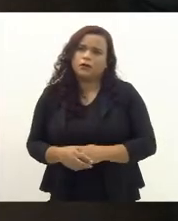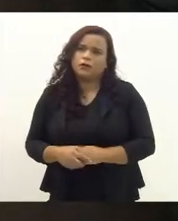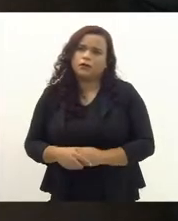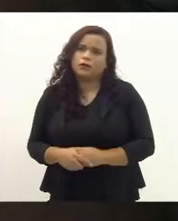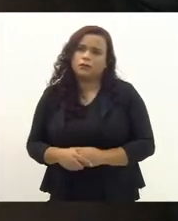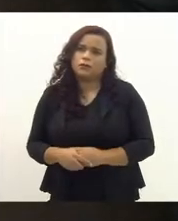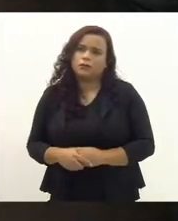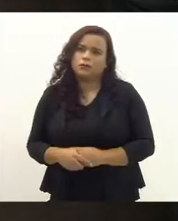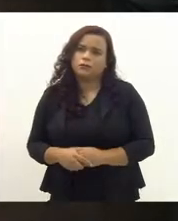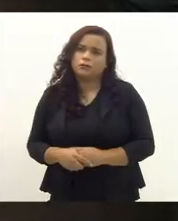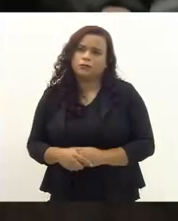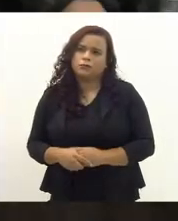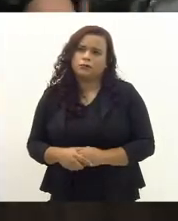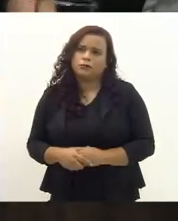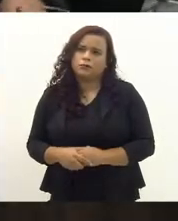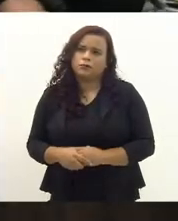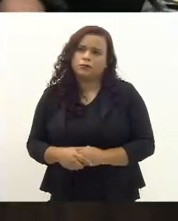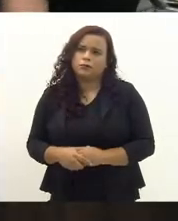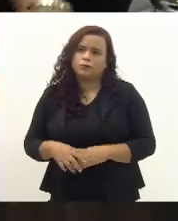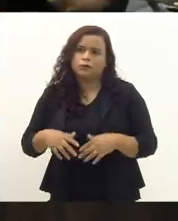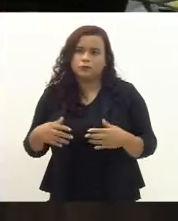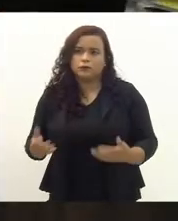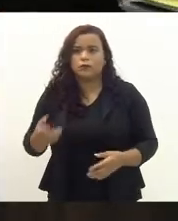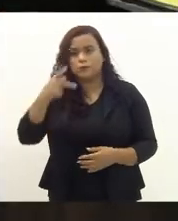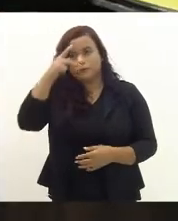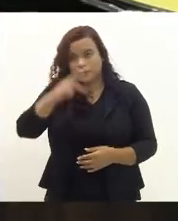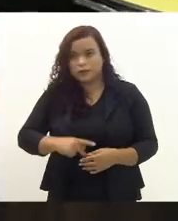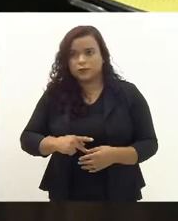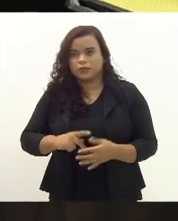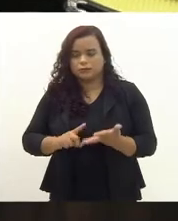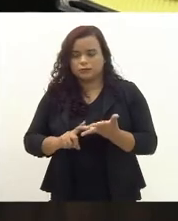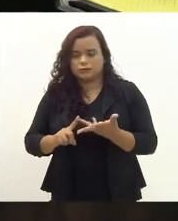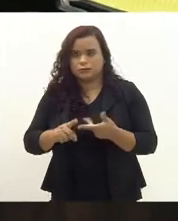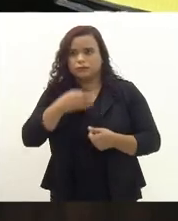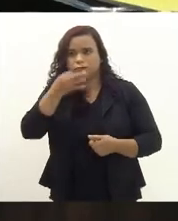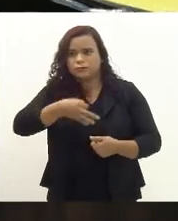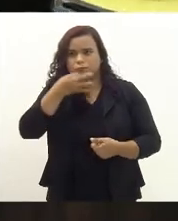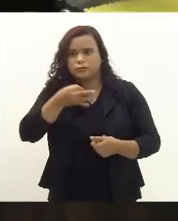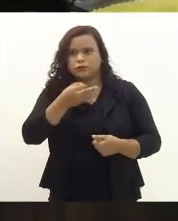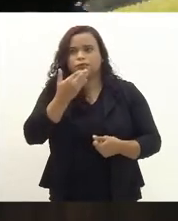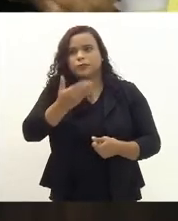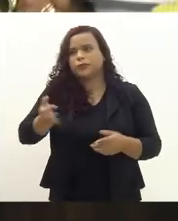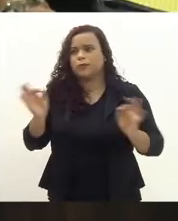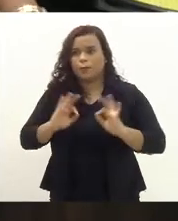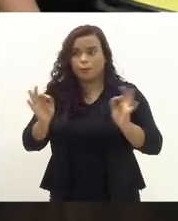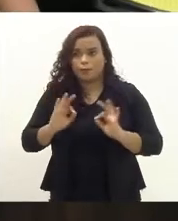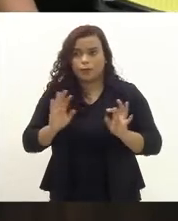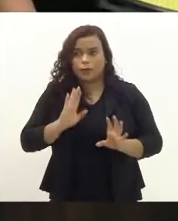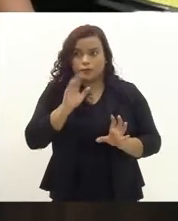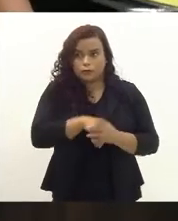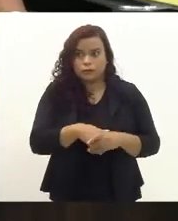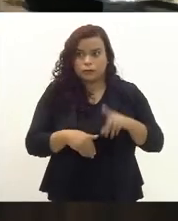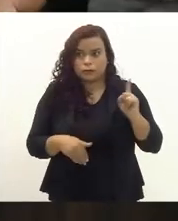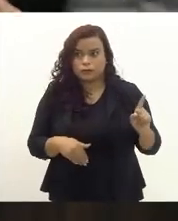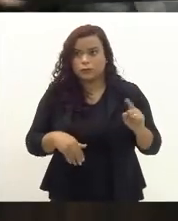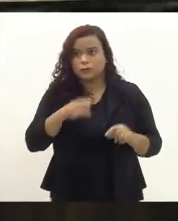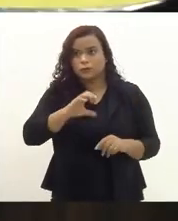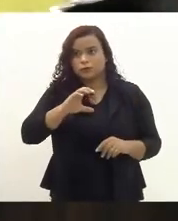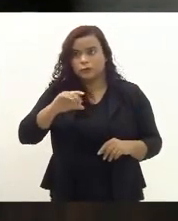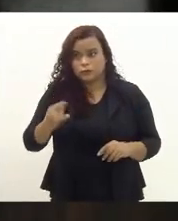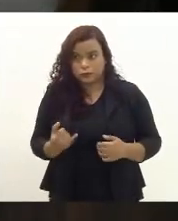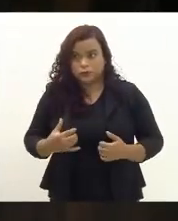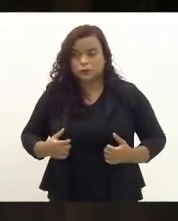transformando indicação Então tá lá polícia não vai achar lembrar fazer meses das outras condições vai votar o parecer da comissão de condição de vice-presidente